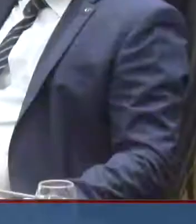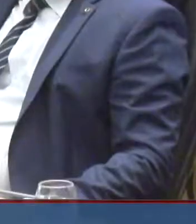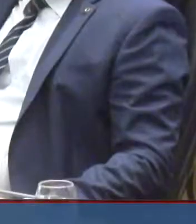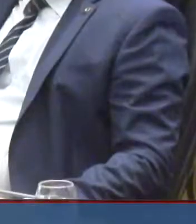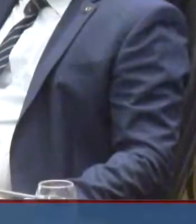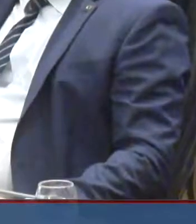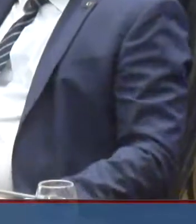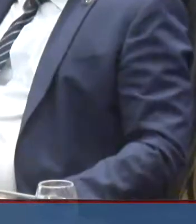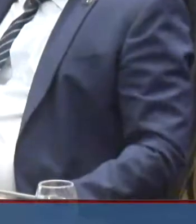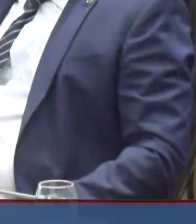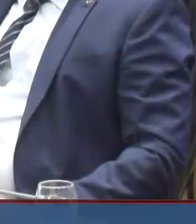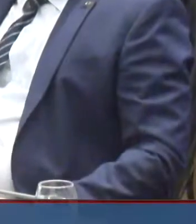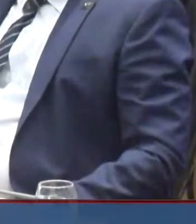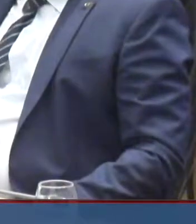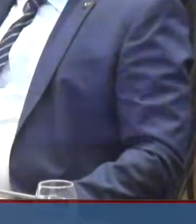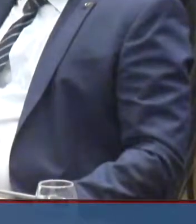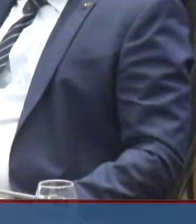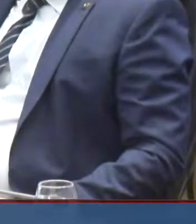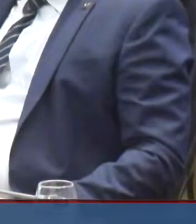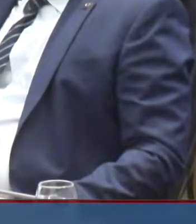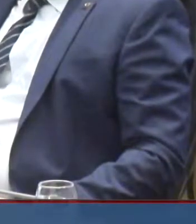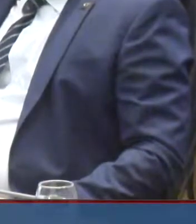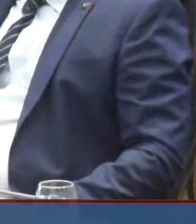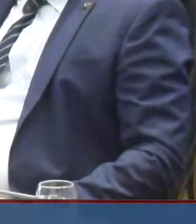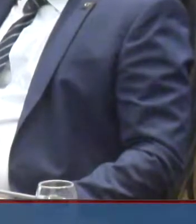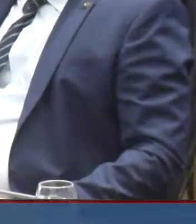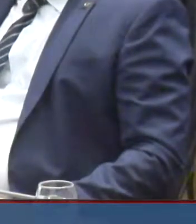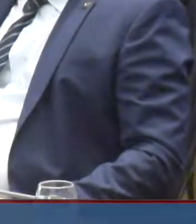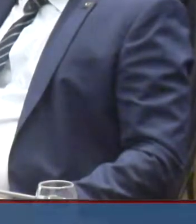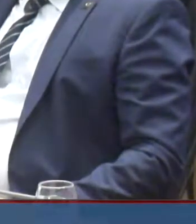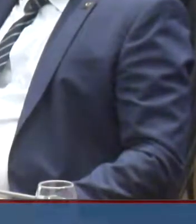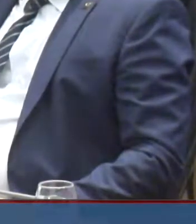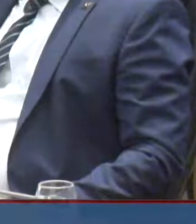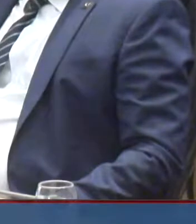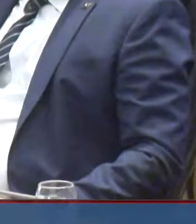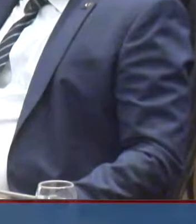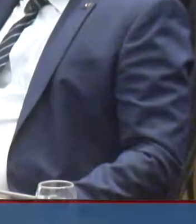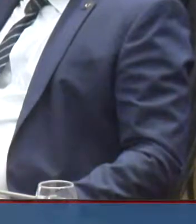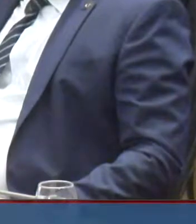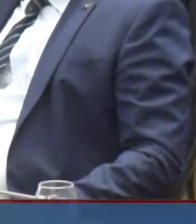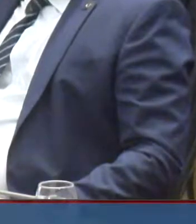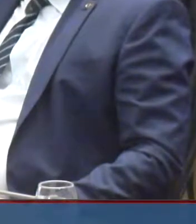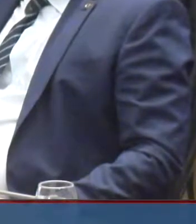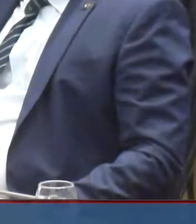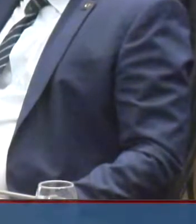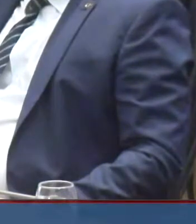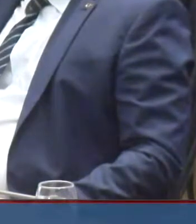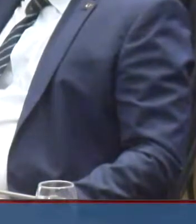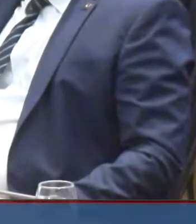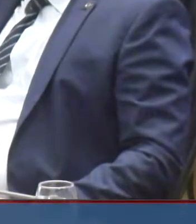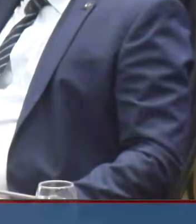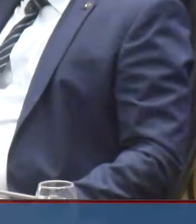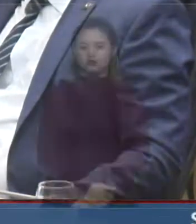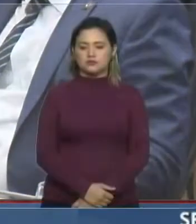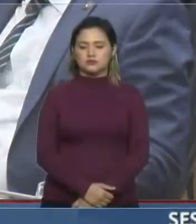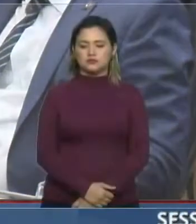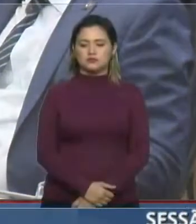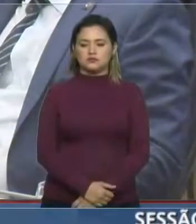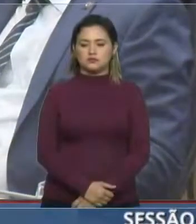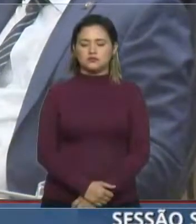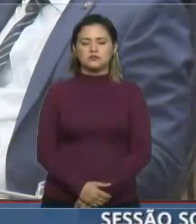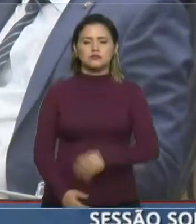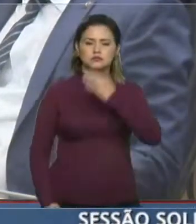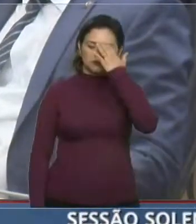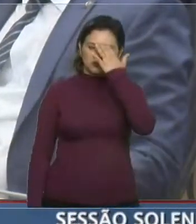Excelência buscou nos anais da Casa este documento para que fosse